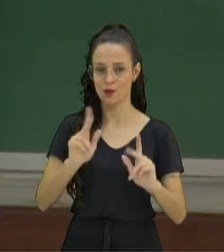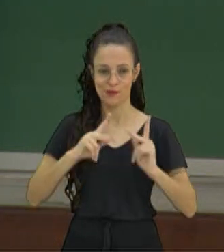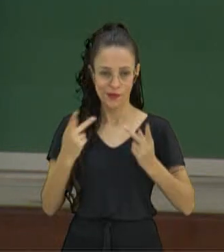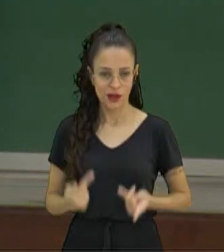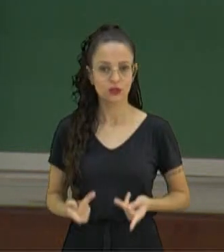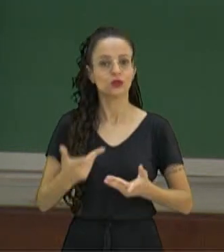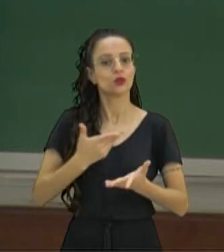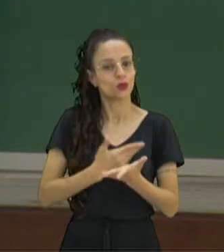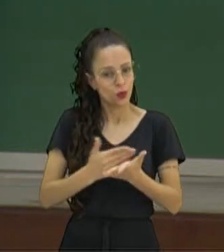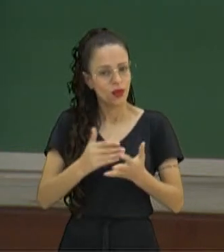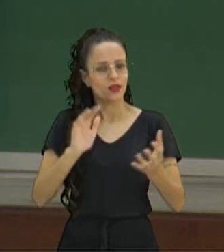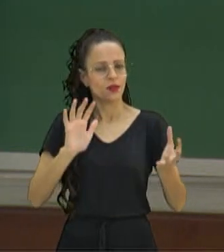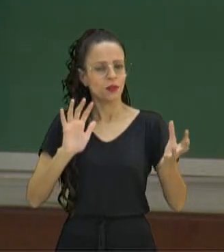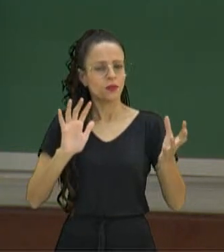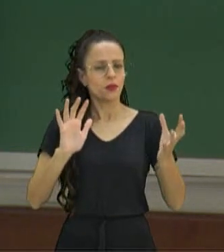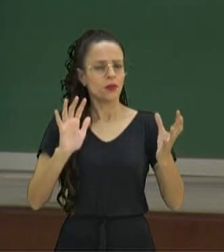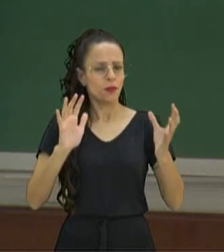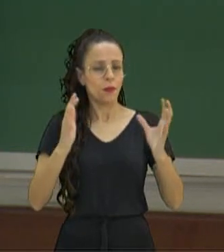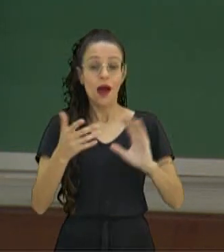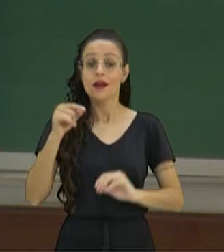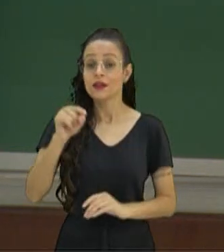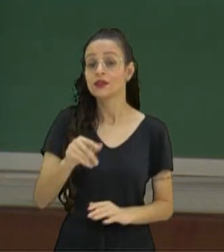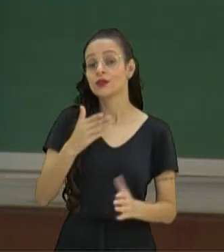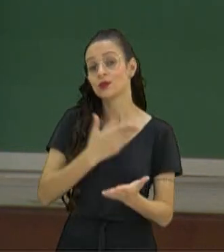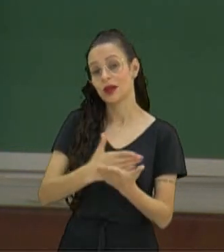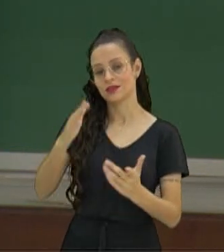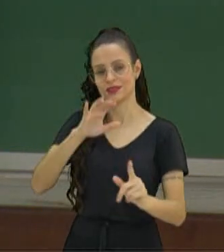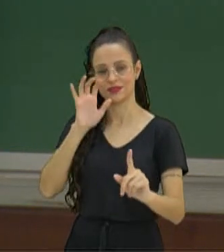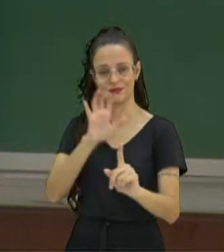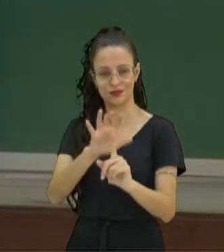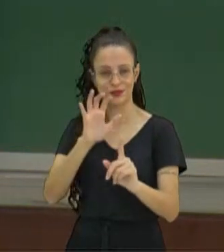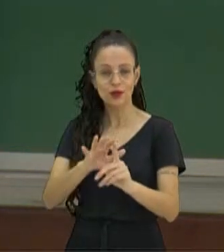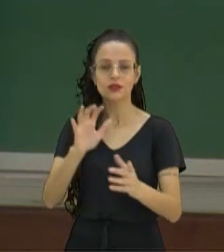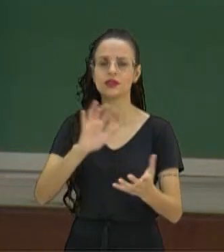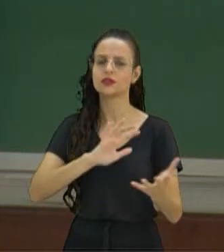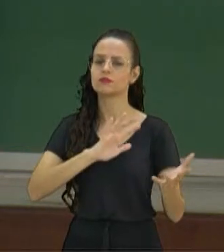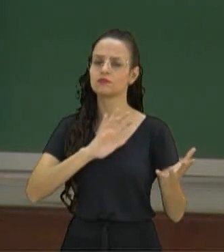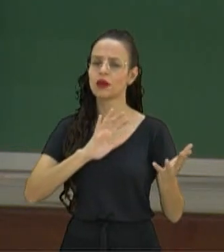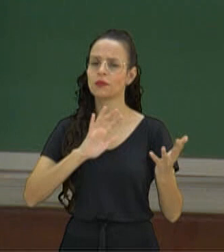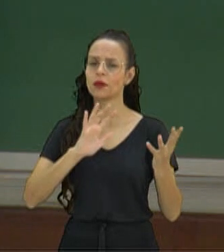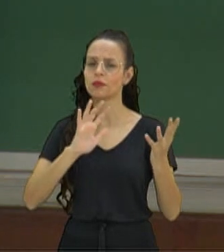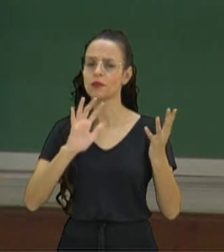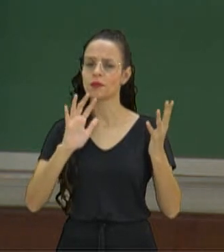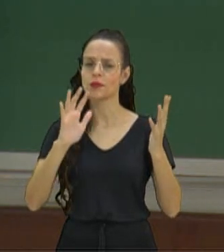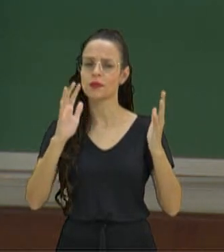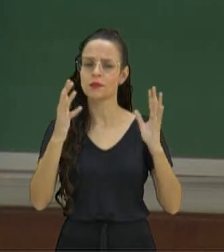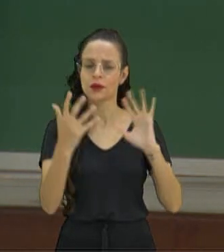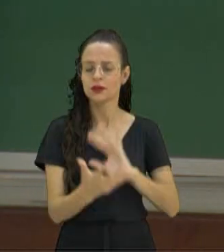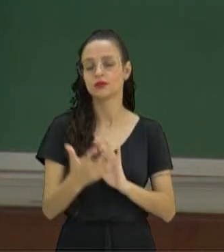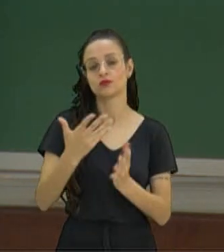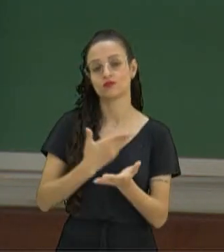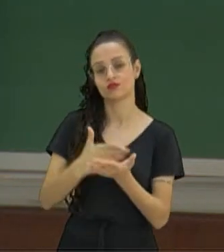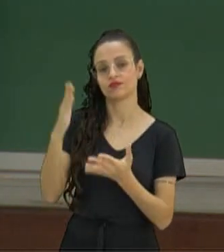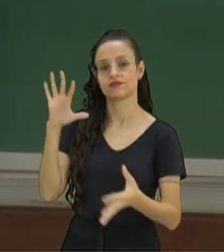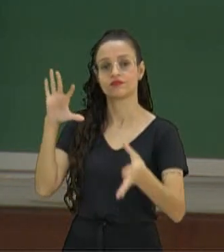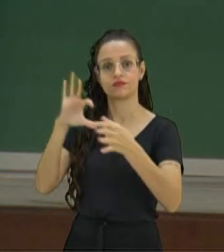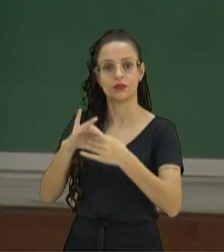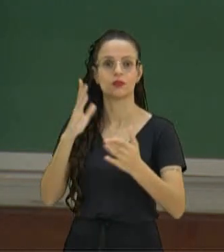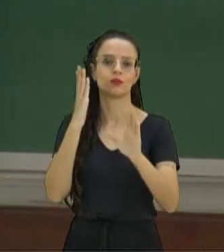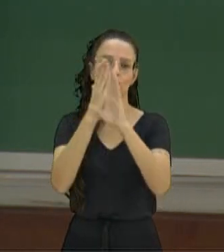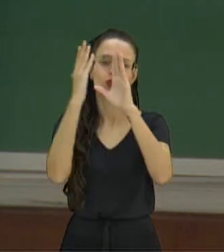É aí que começa a intervenção humana, a mudança das paisagens a partir da